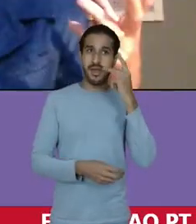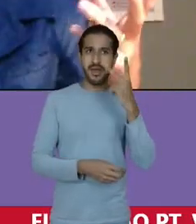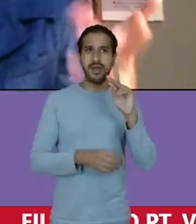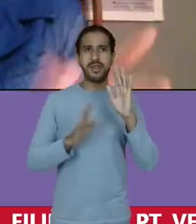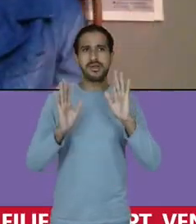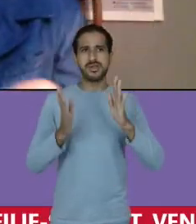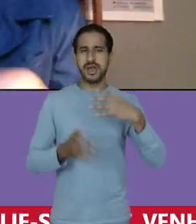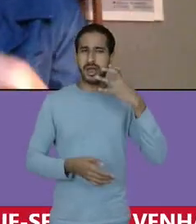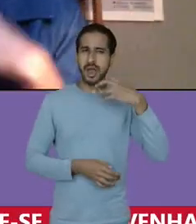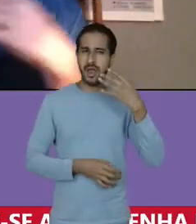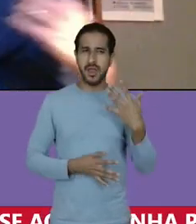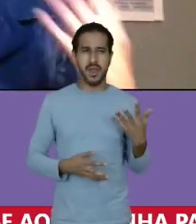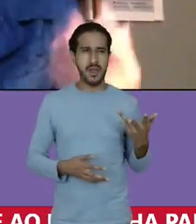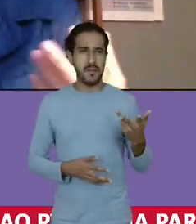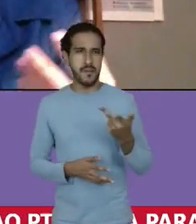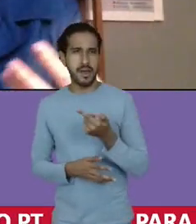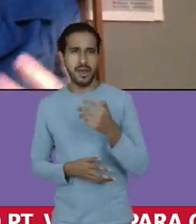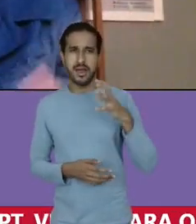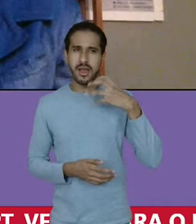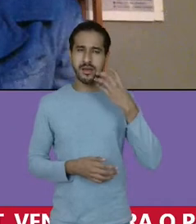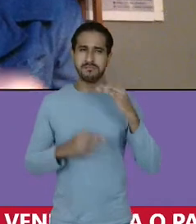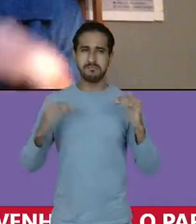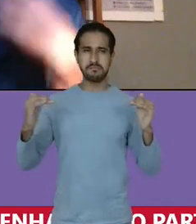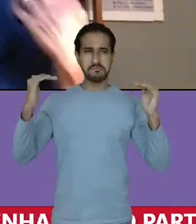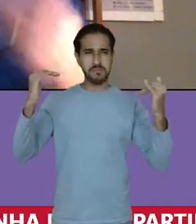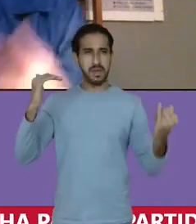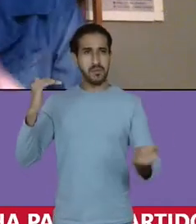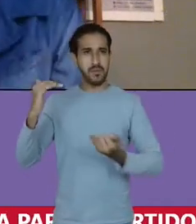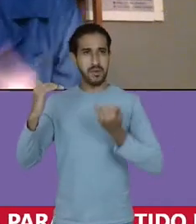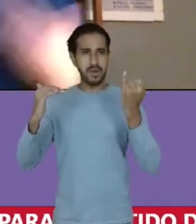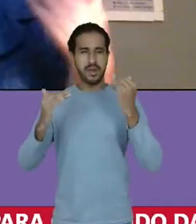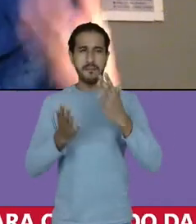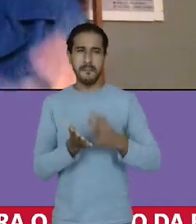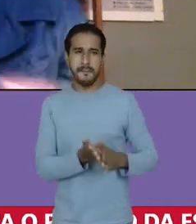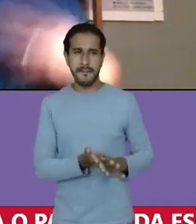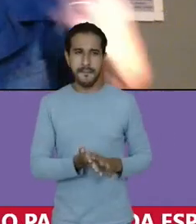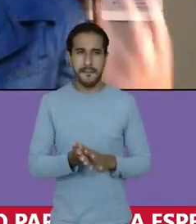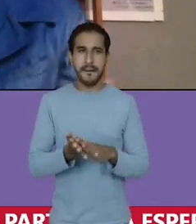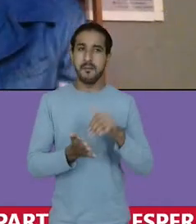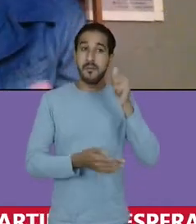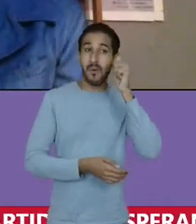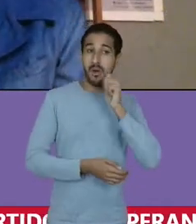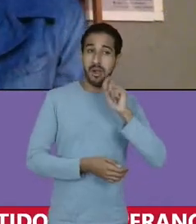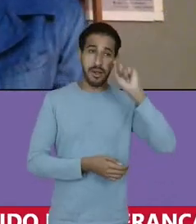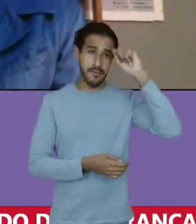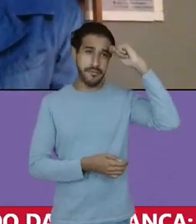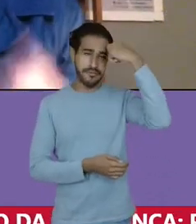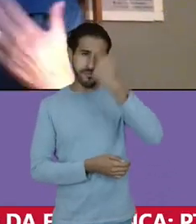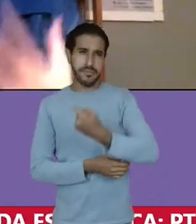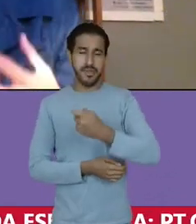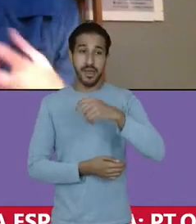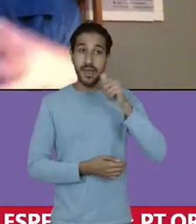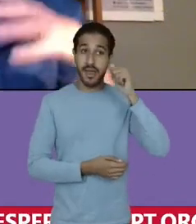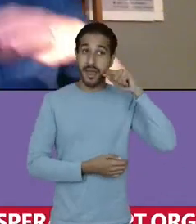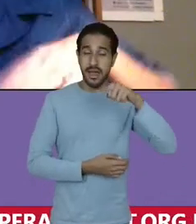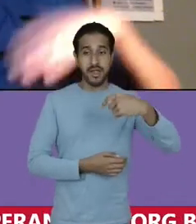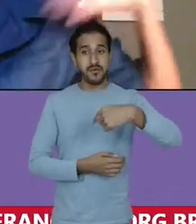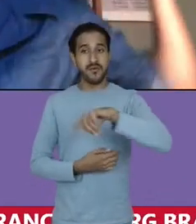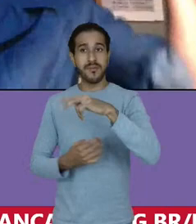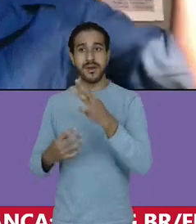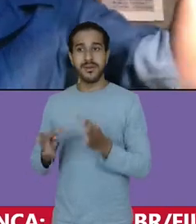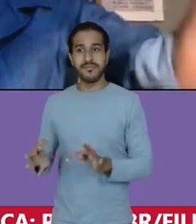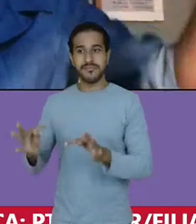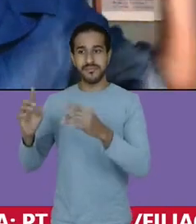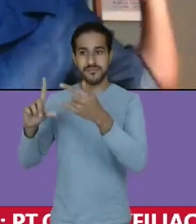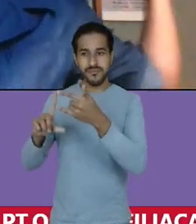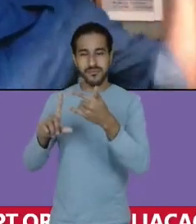era maravilhosa, uma cantora super importante, sambista, mulher, negra, ela vai para o digital e